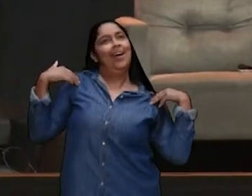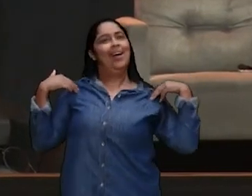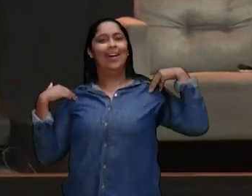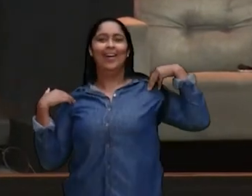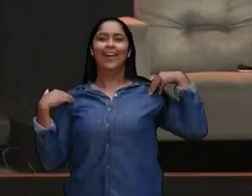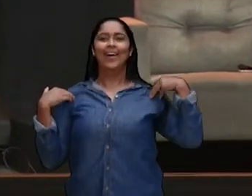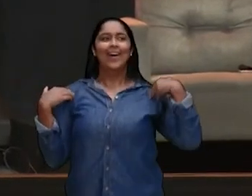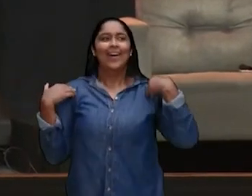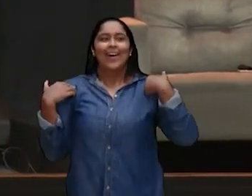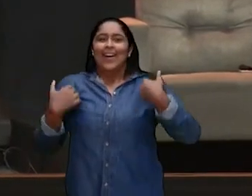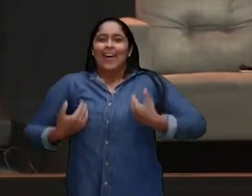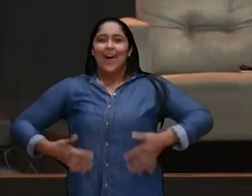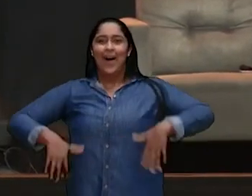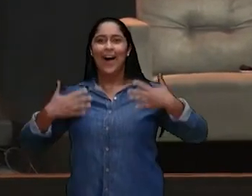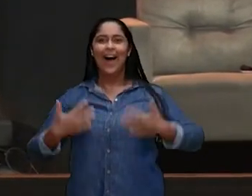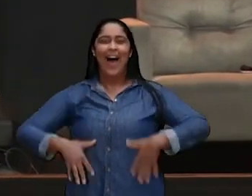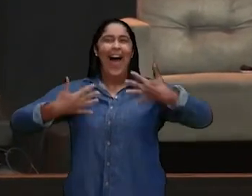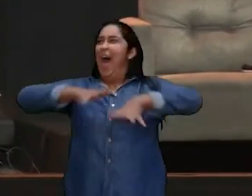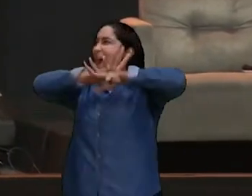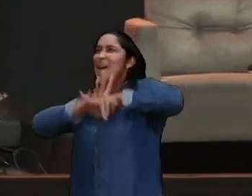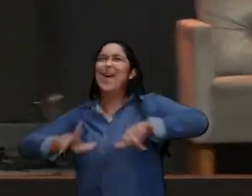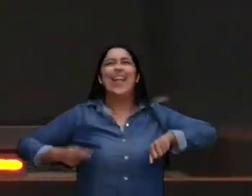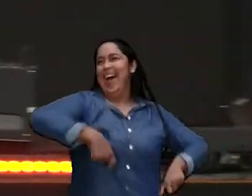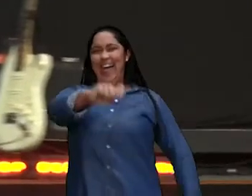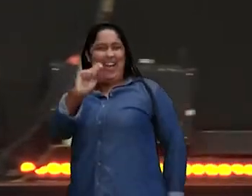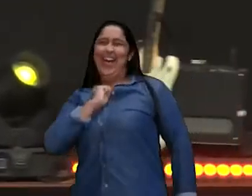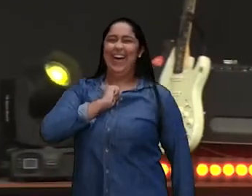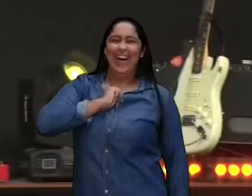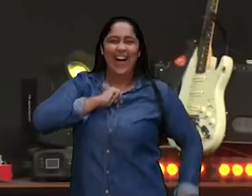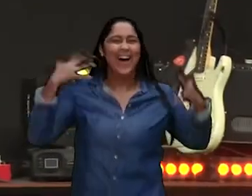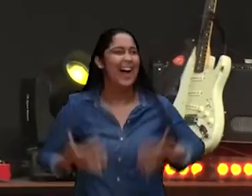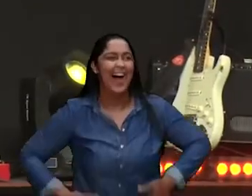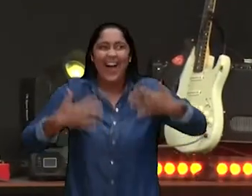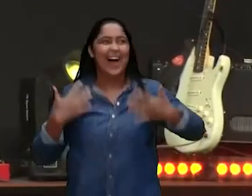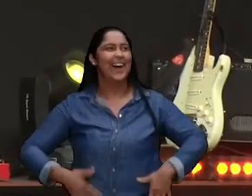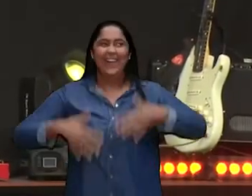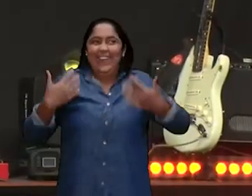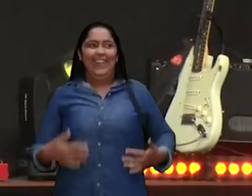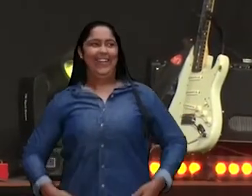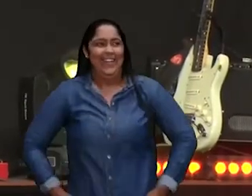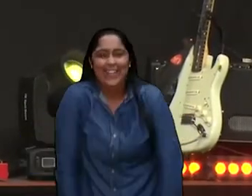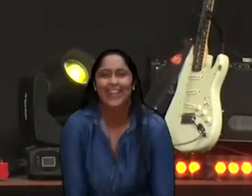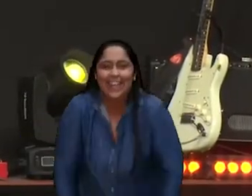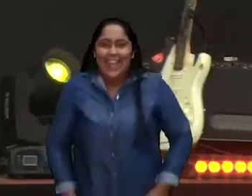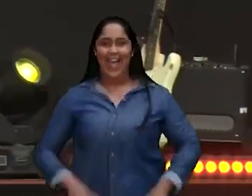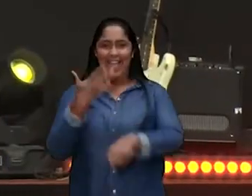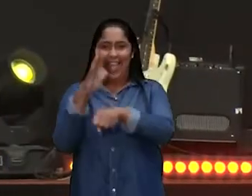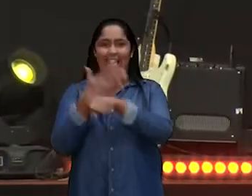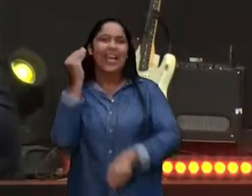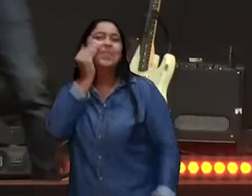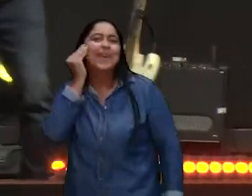Olá eu sou acordada e e eu tô